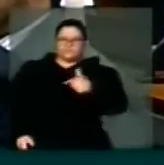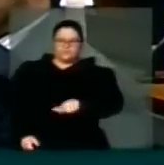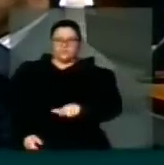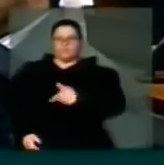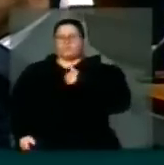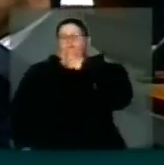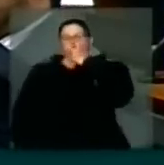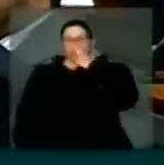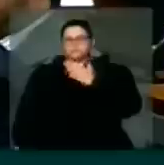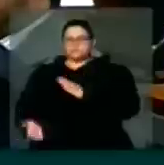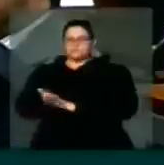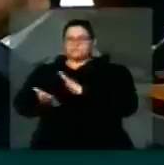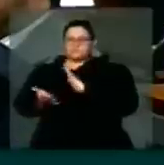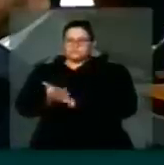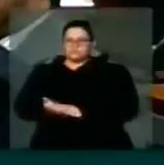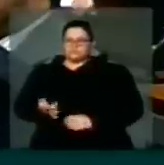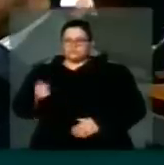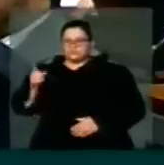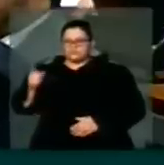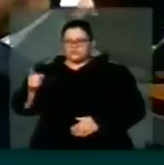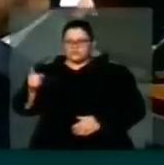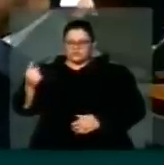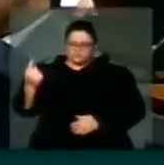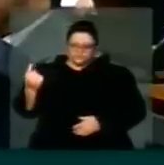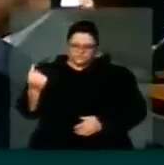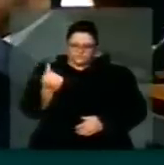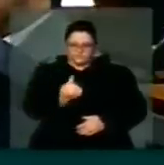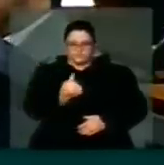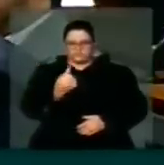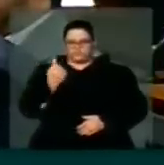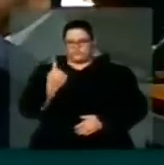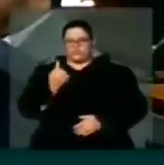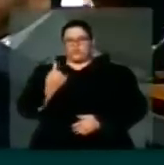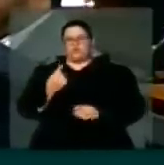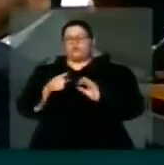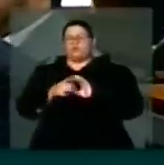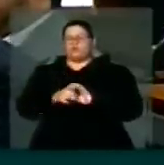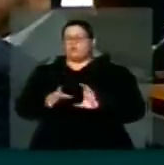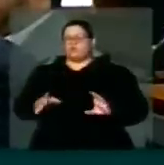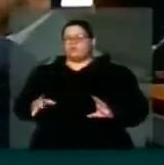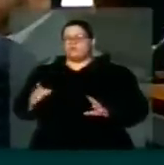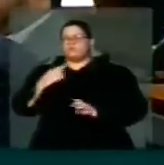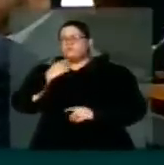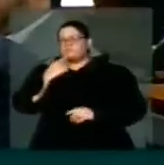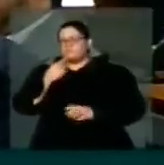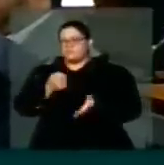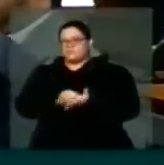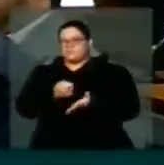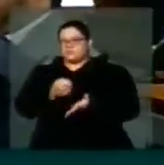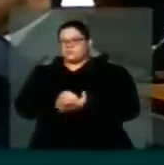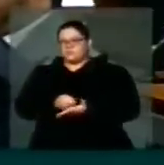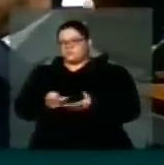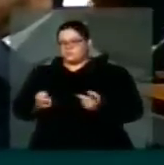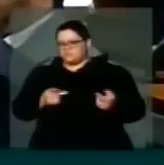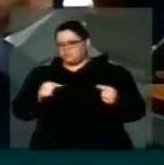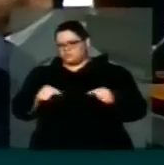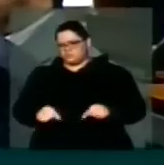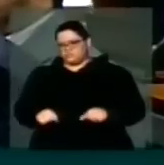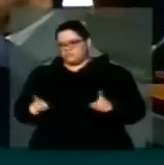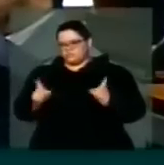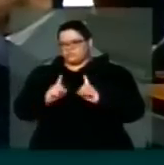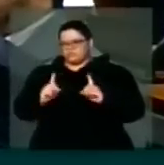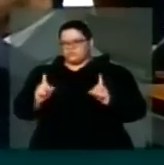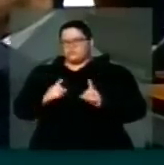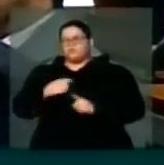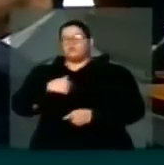postura de Vossa Excelência e sou aqui, muitas vezes, visto como um inquisidor muito firme, um inquiridor muito firme, e tenho